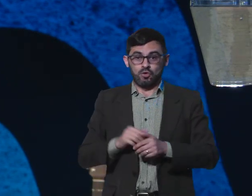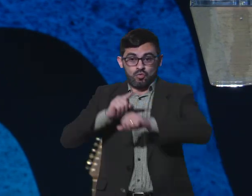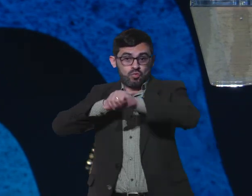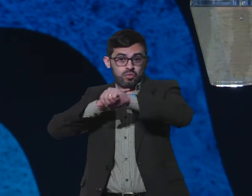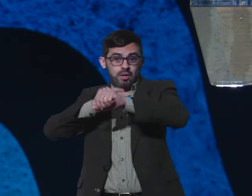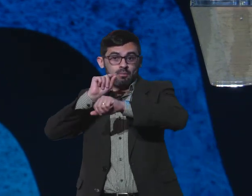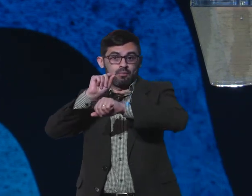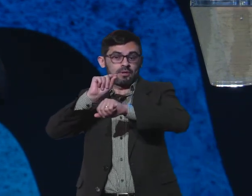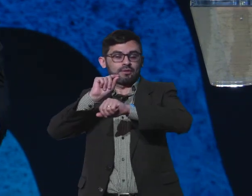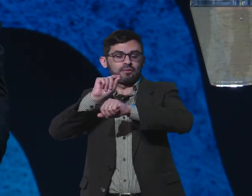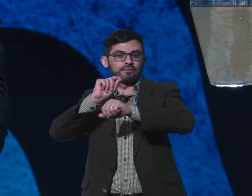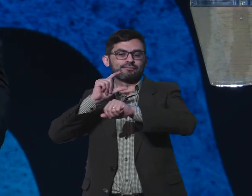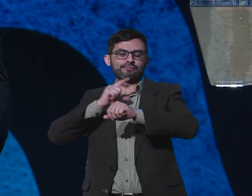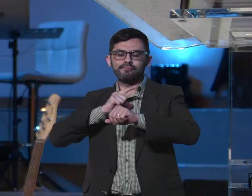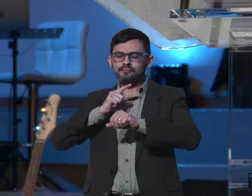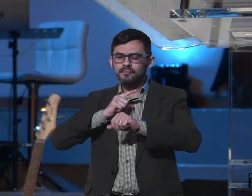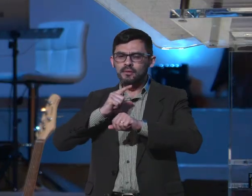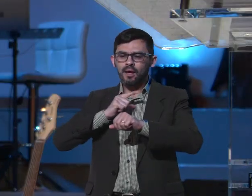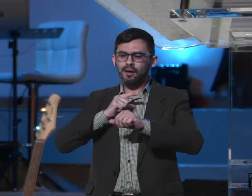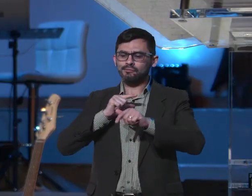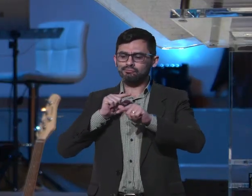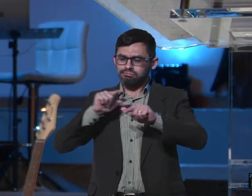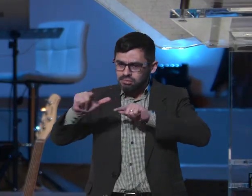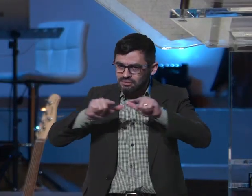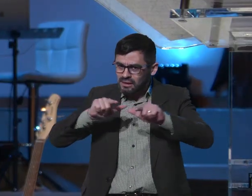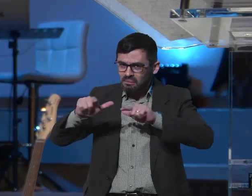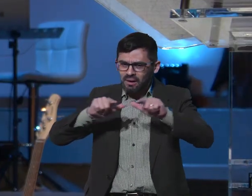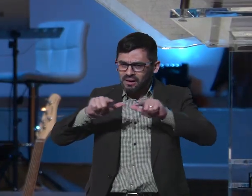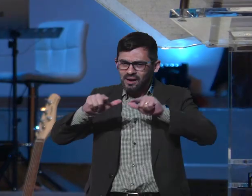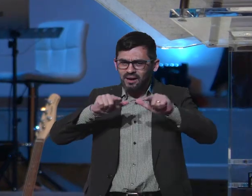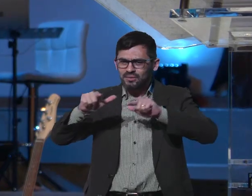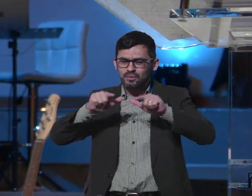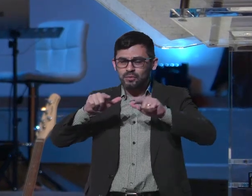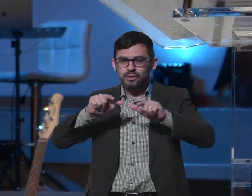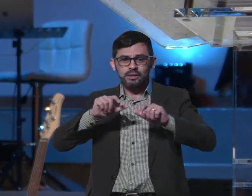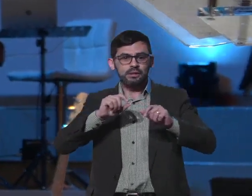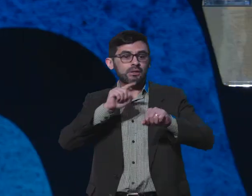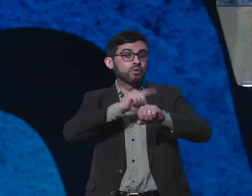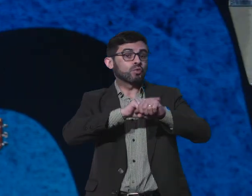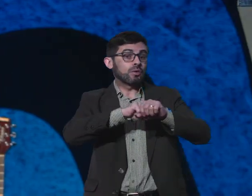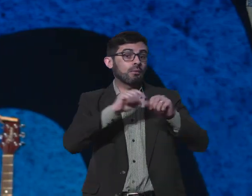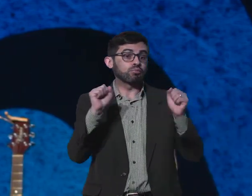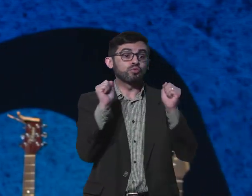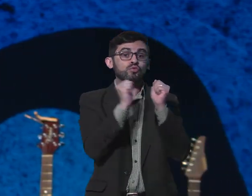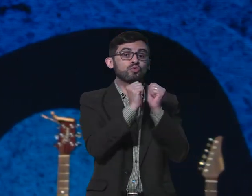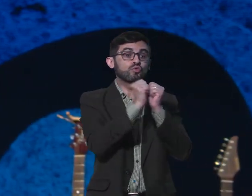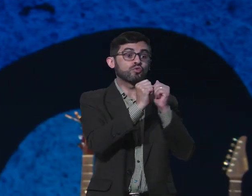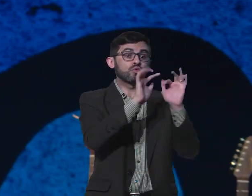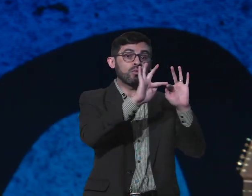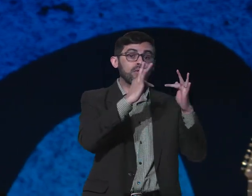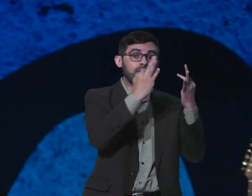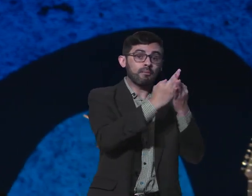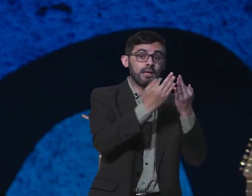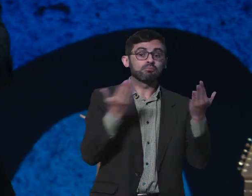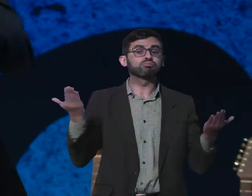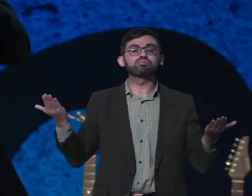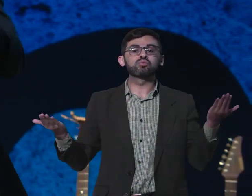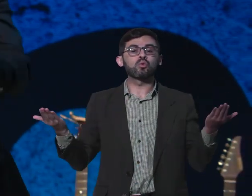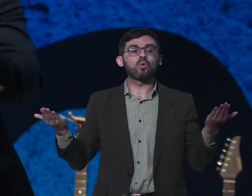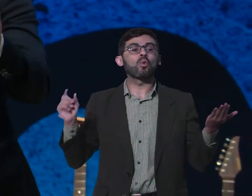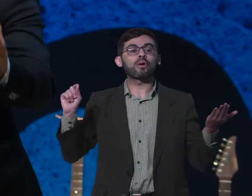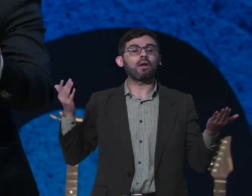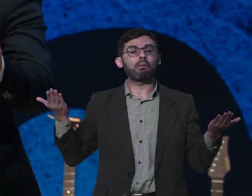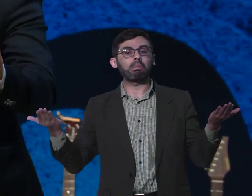que você gastou no trabalho, e o tempo que você investiu na sua família, como estaria